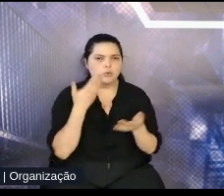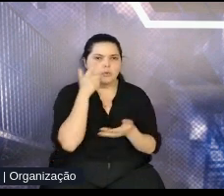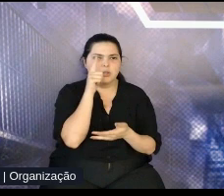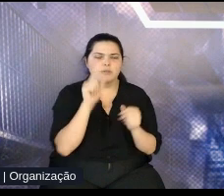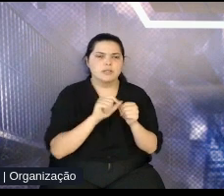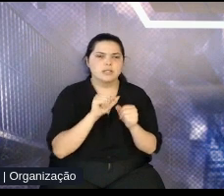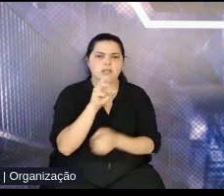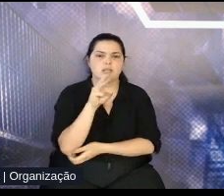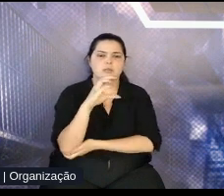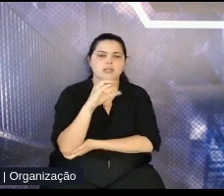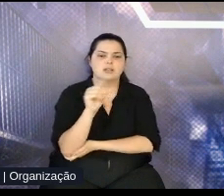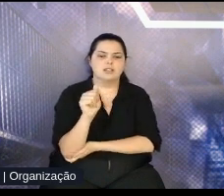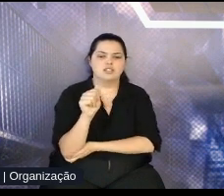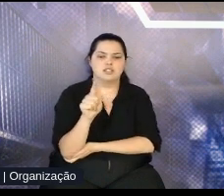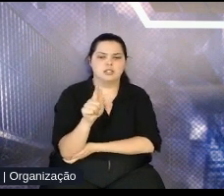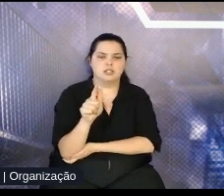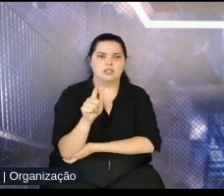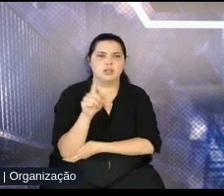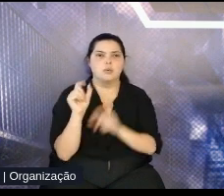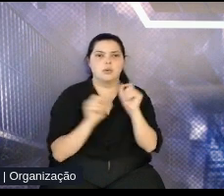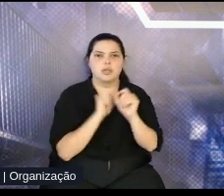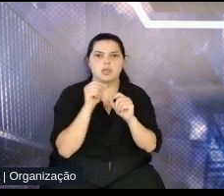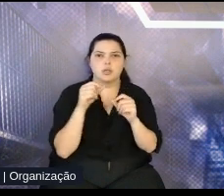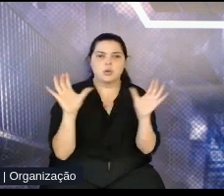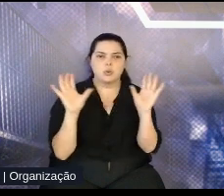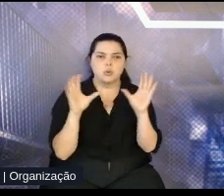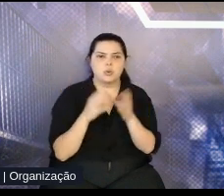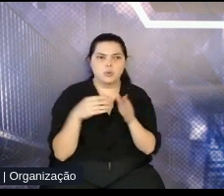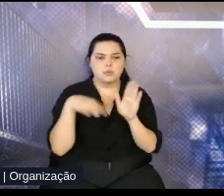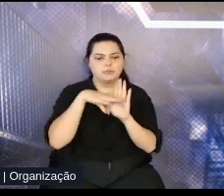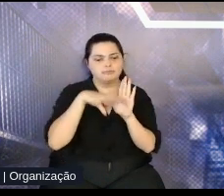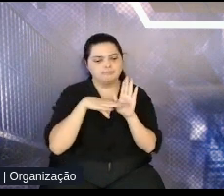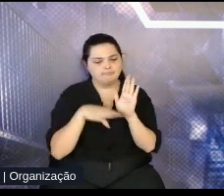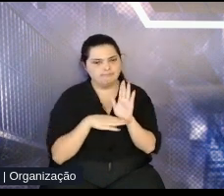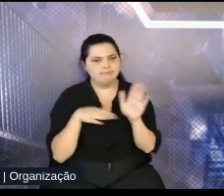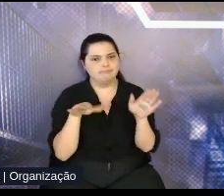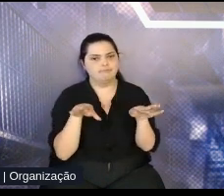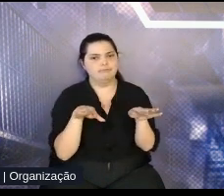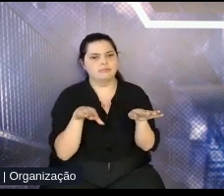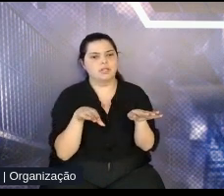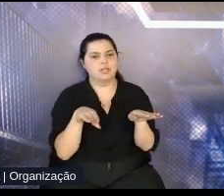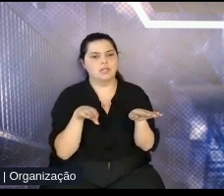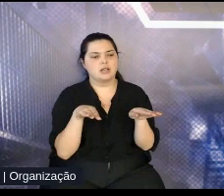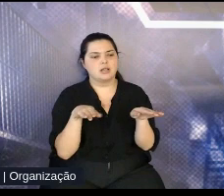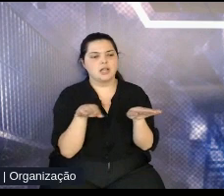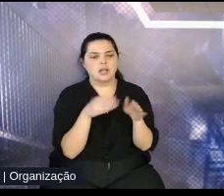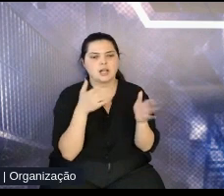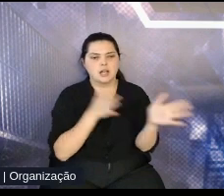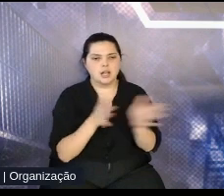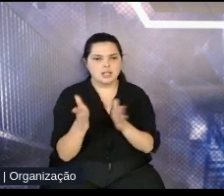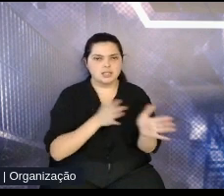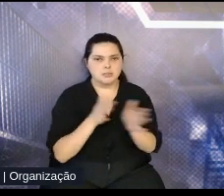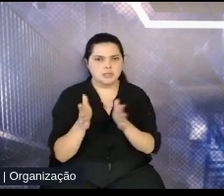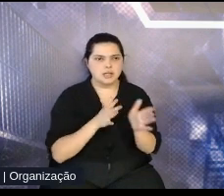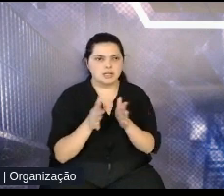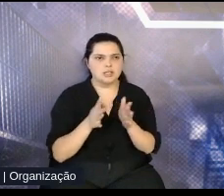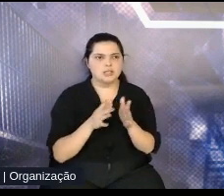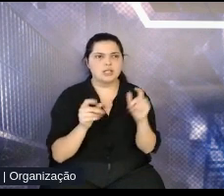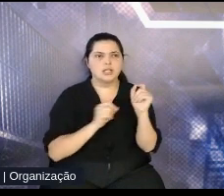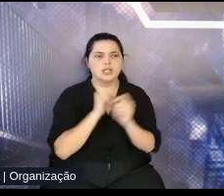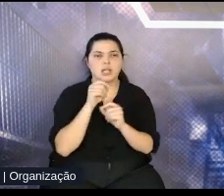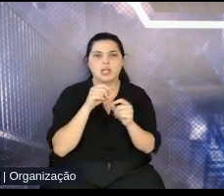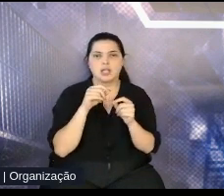a WCAG é esse conjunto de diretrizes de acessibilidade, né, regida pela W3C, né, a Web